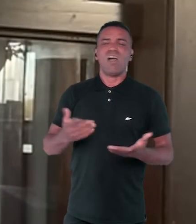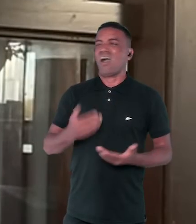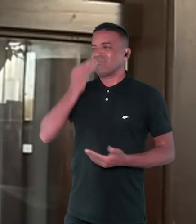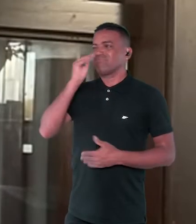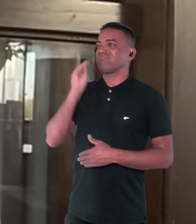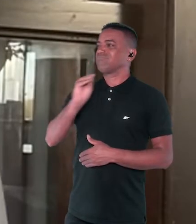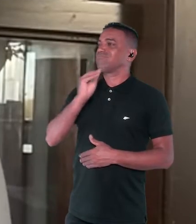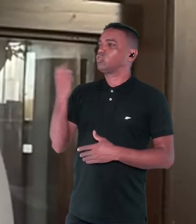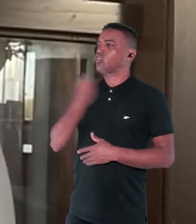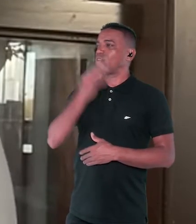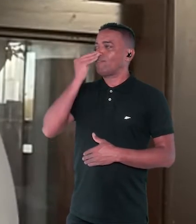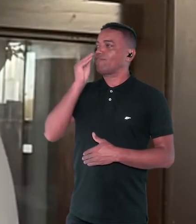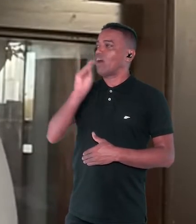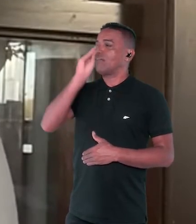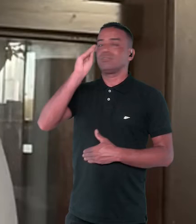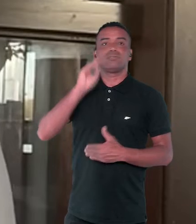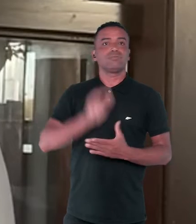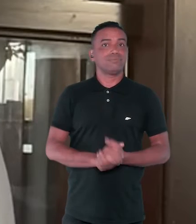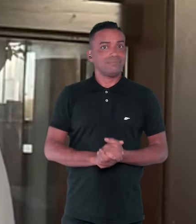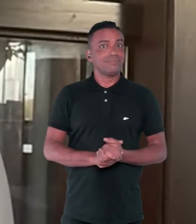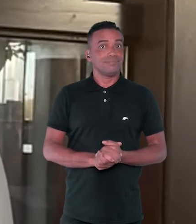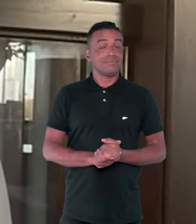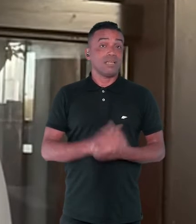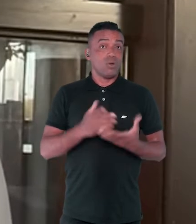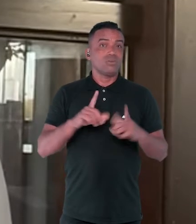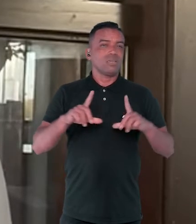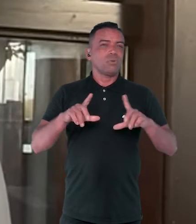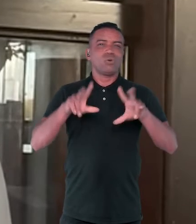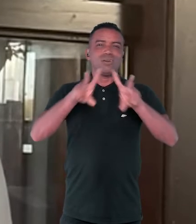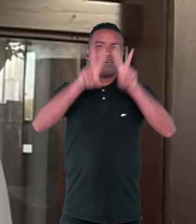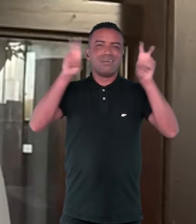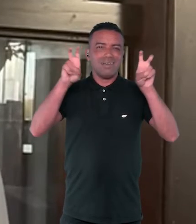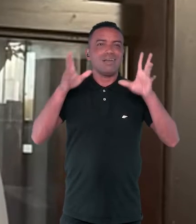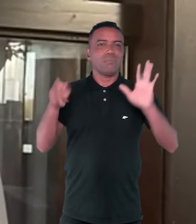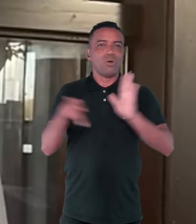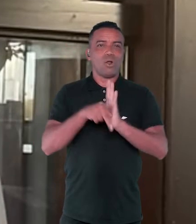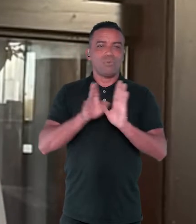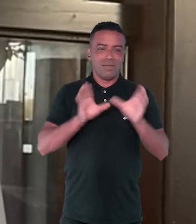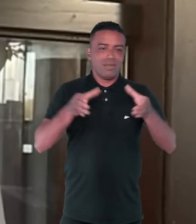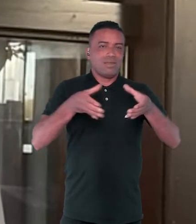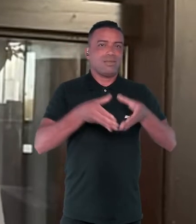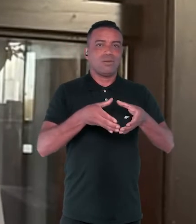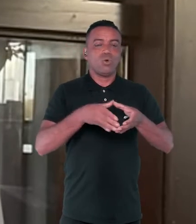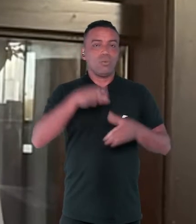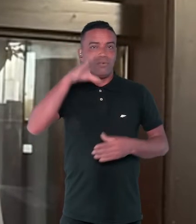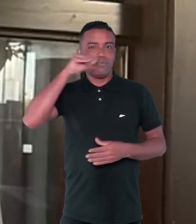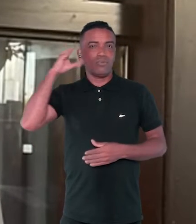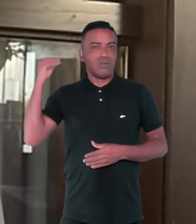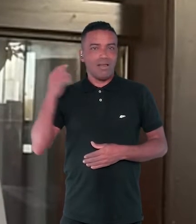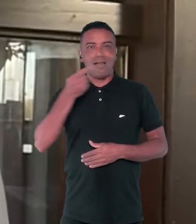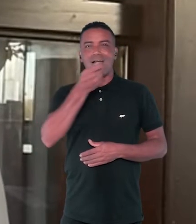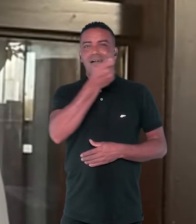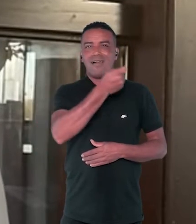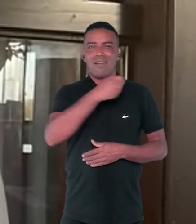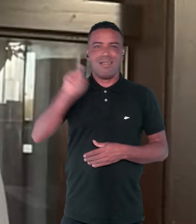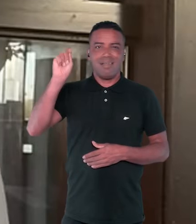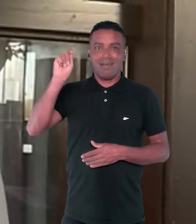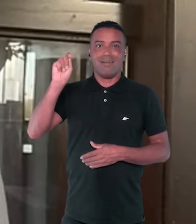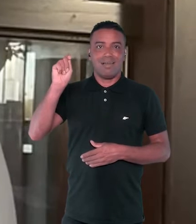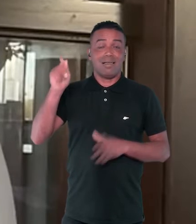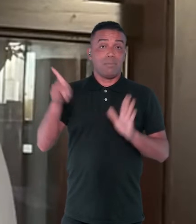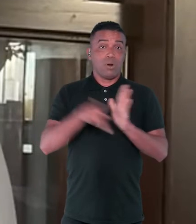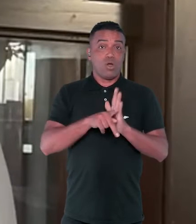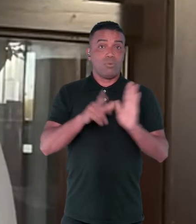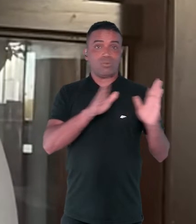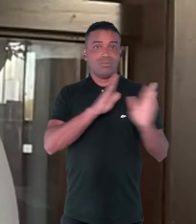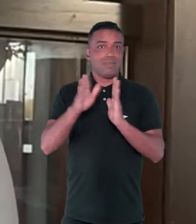dois. Sabe, que vale um parênteses, porque ele era de um grupo de servidores associados que eram do